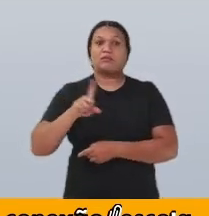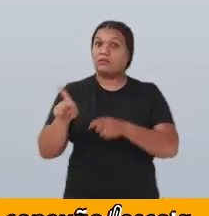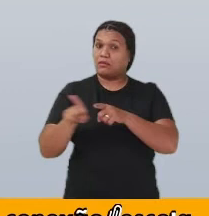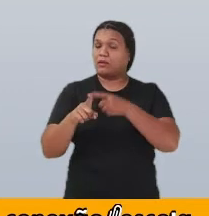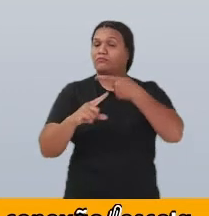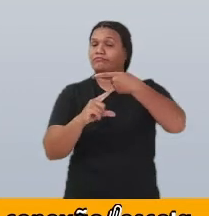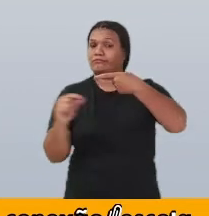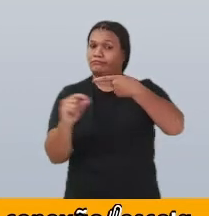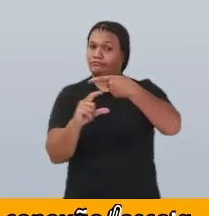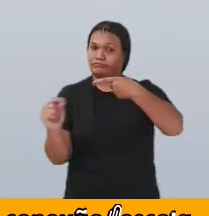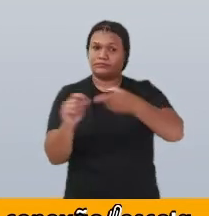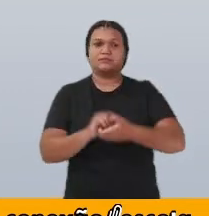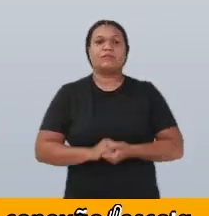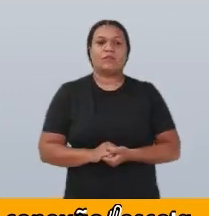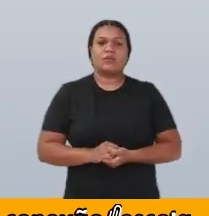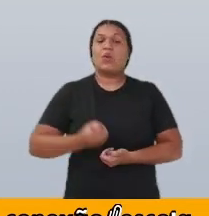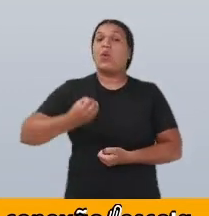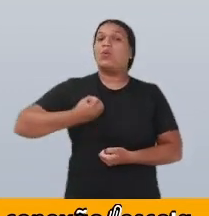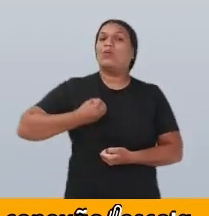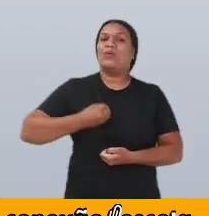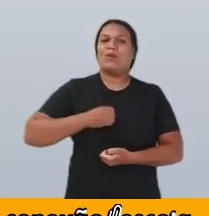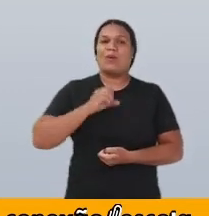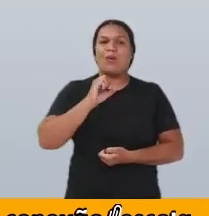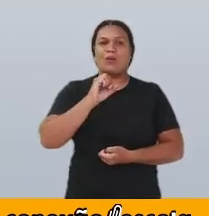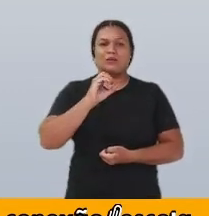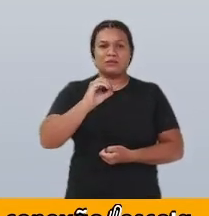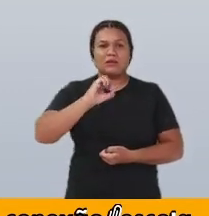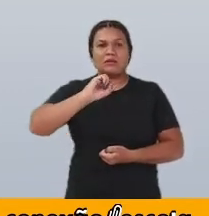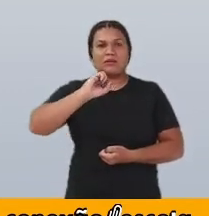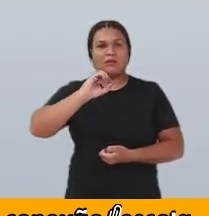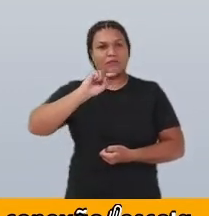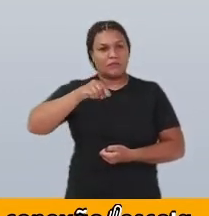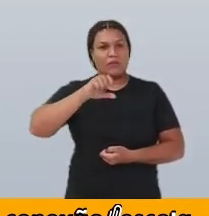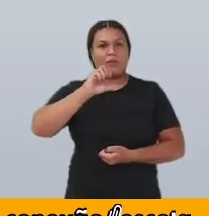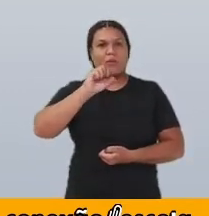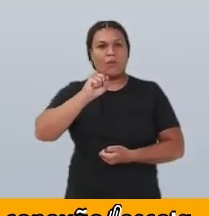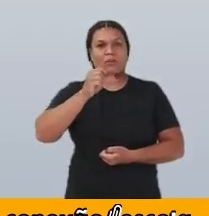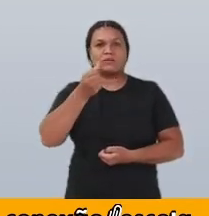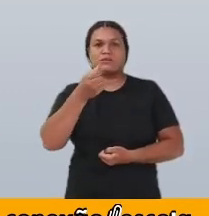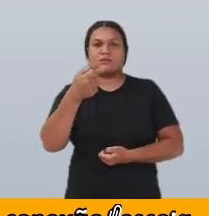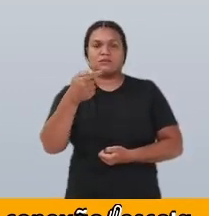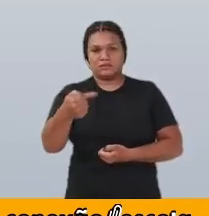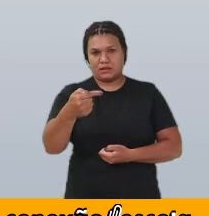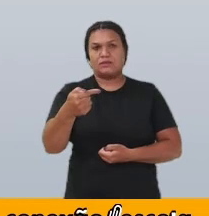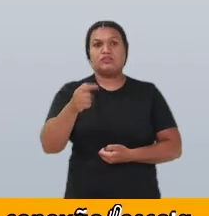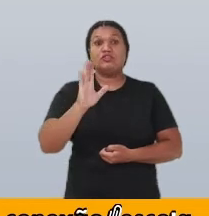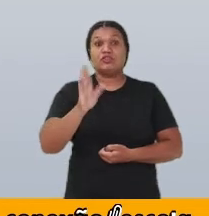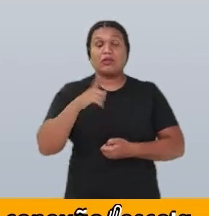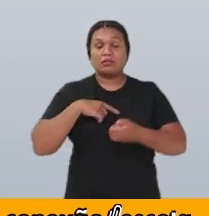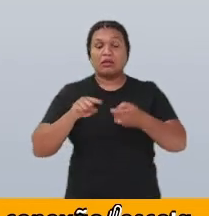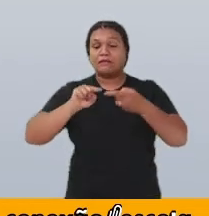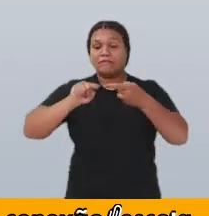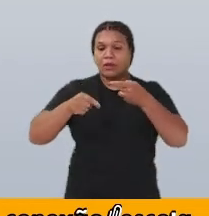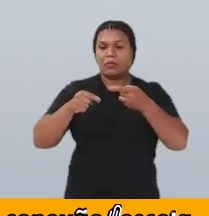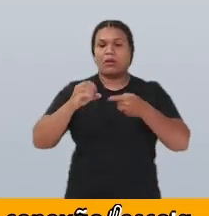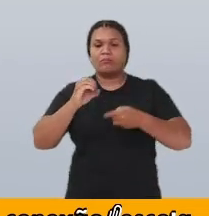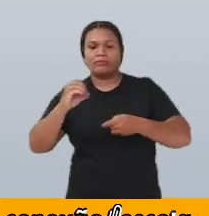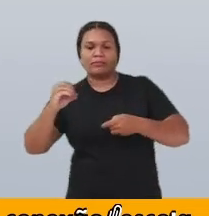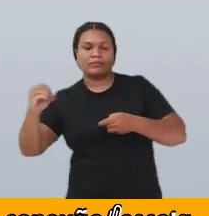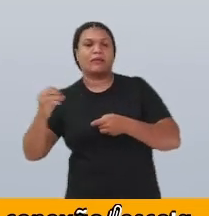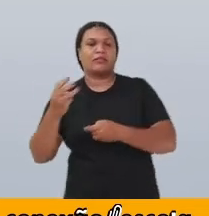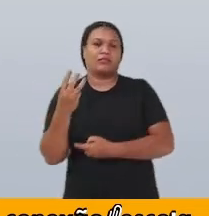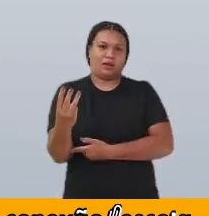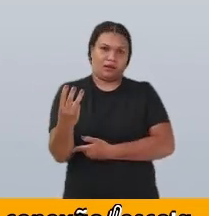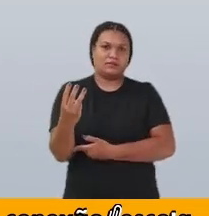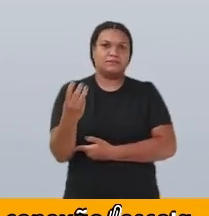100. O número 867 milésimos já tem três casas decimais, então o